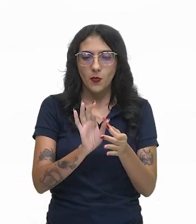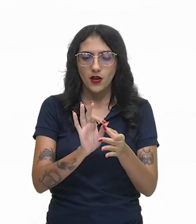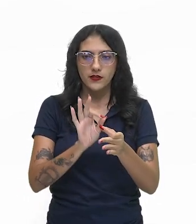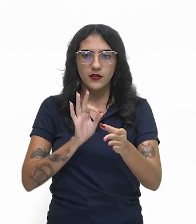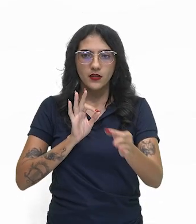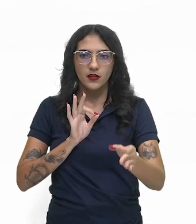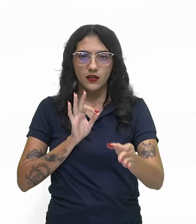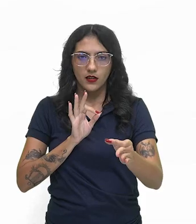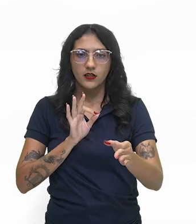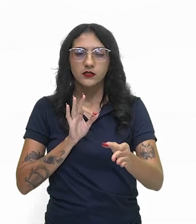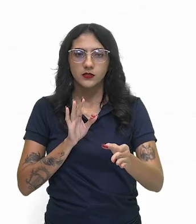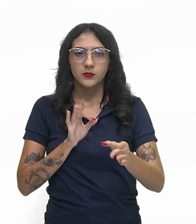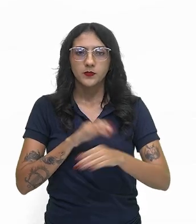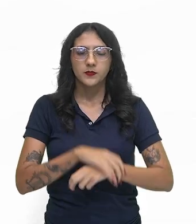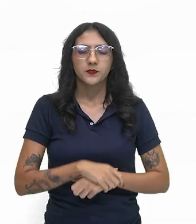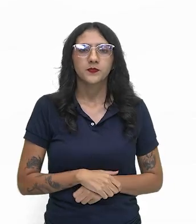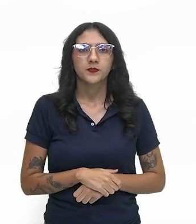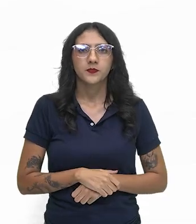força é